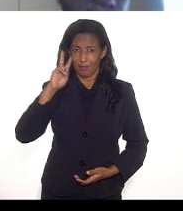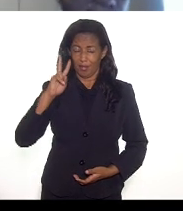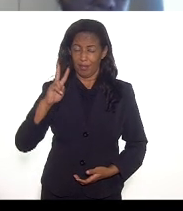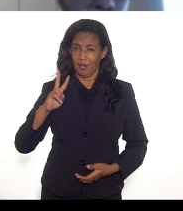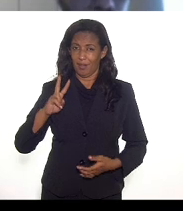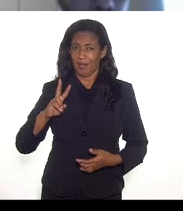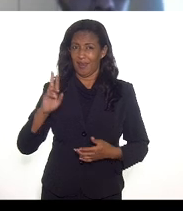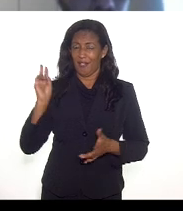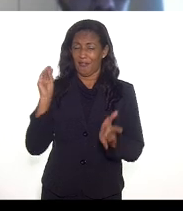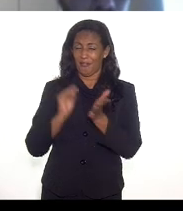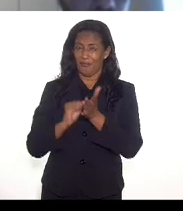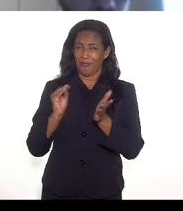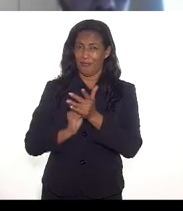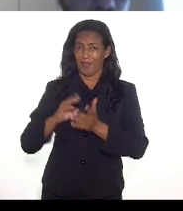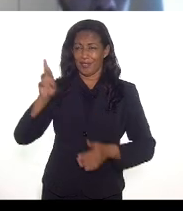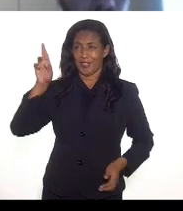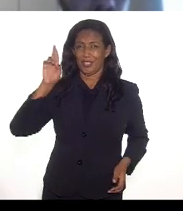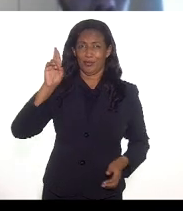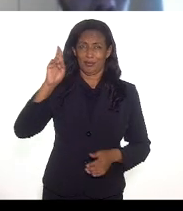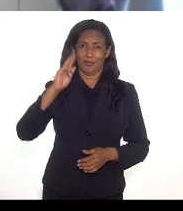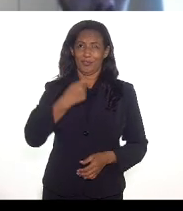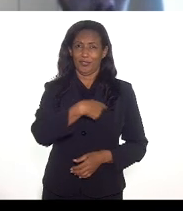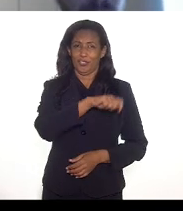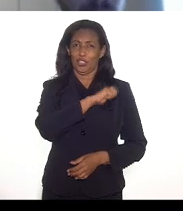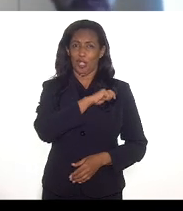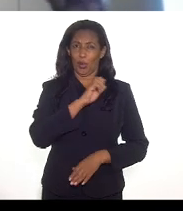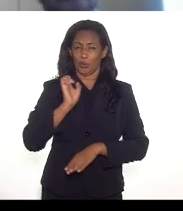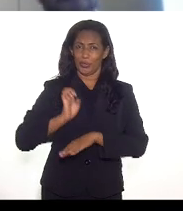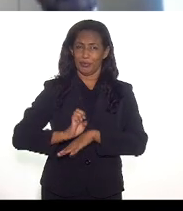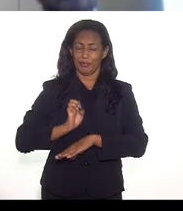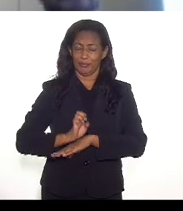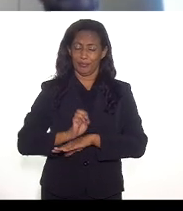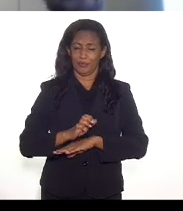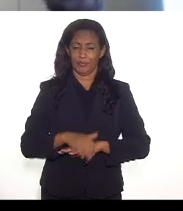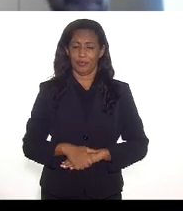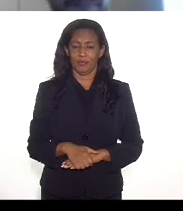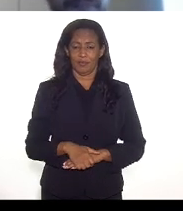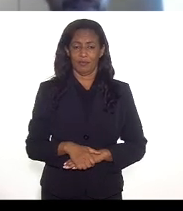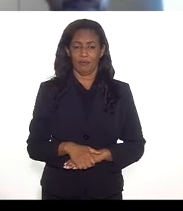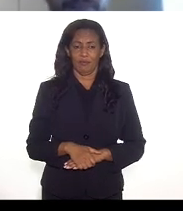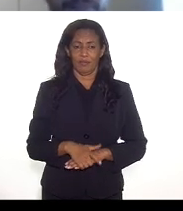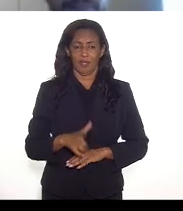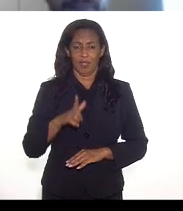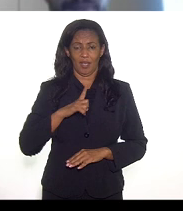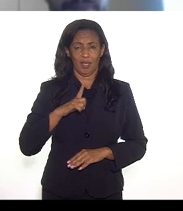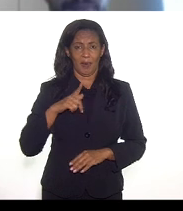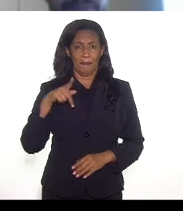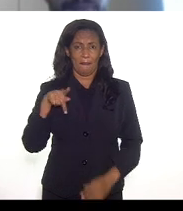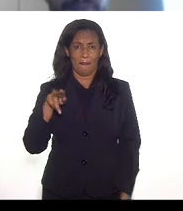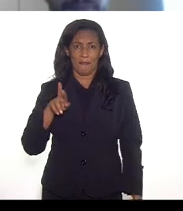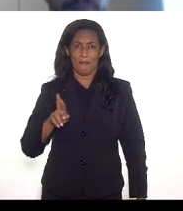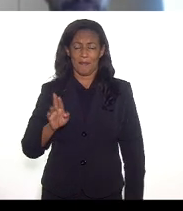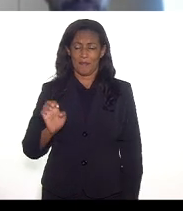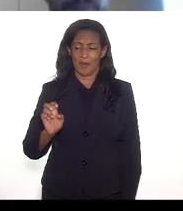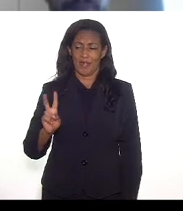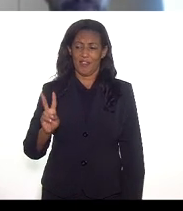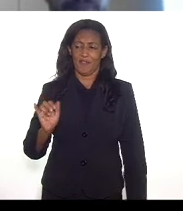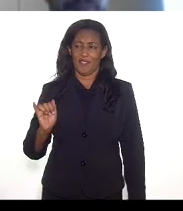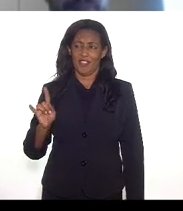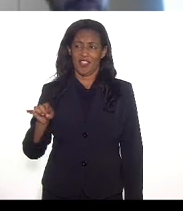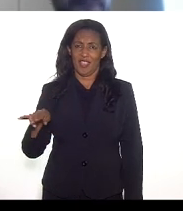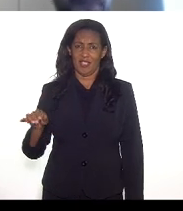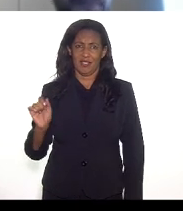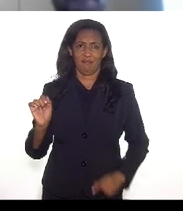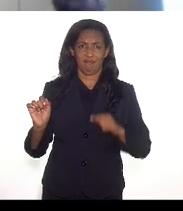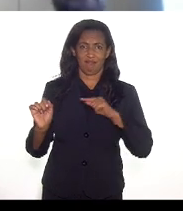uma irresponsabilidade fiscal no nosso Estado. A gente tem uma Previdência que é o maior